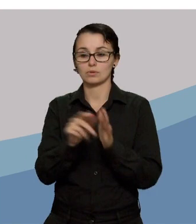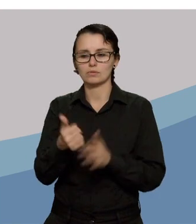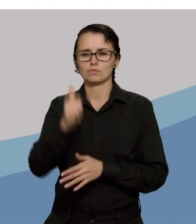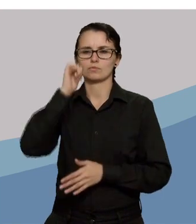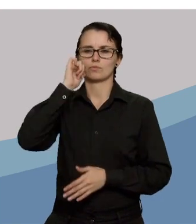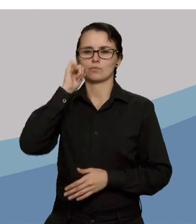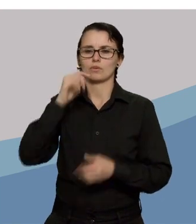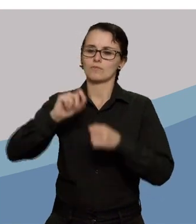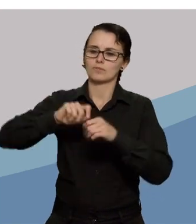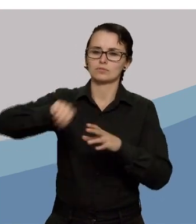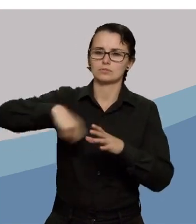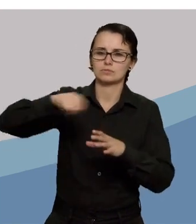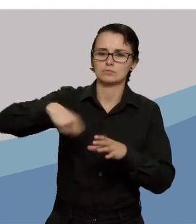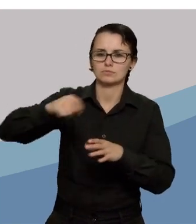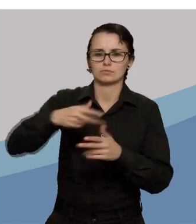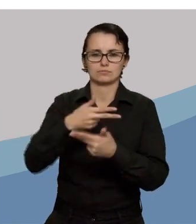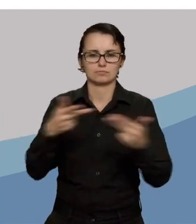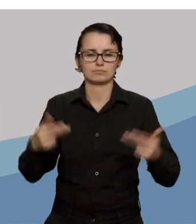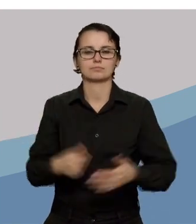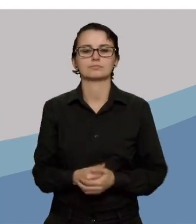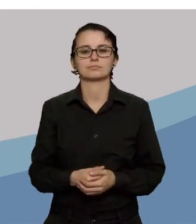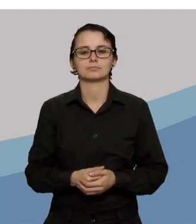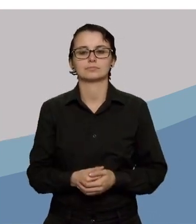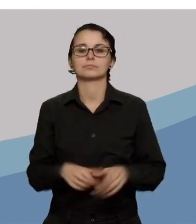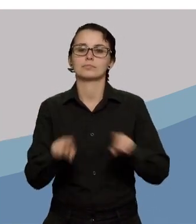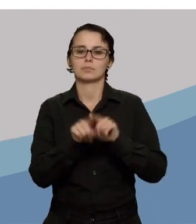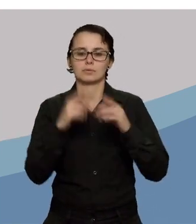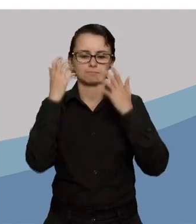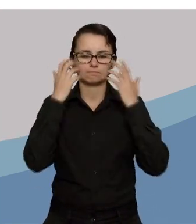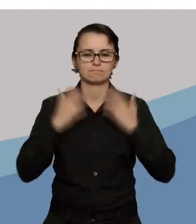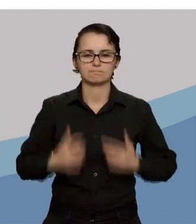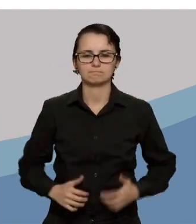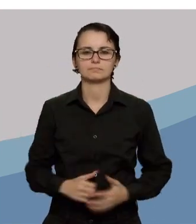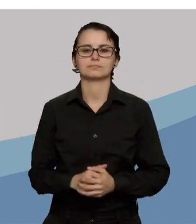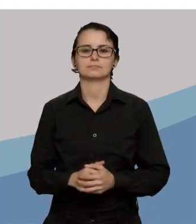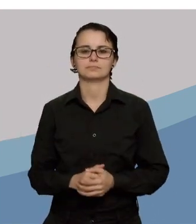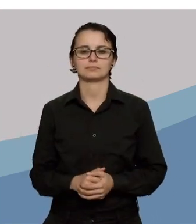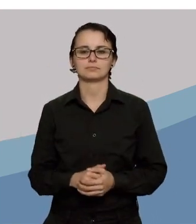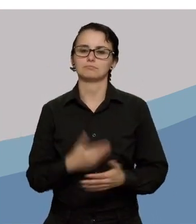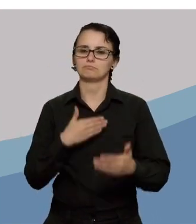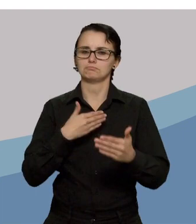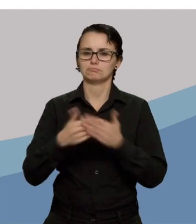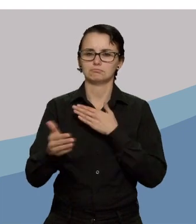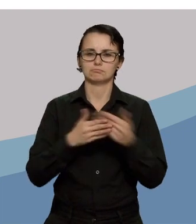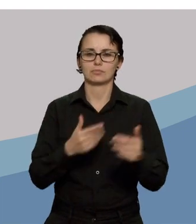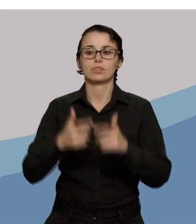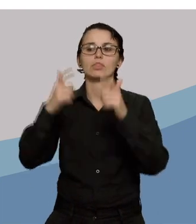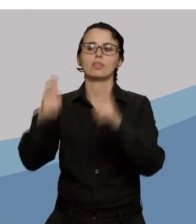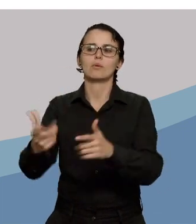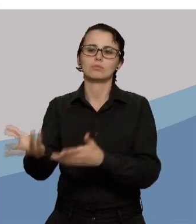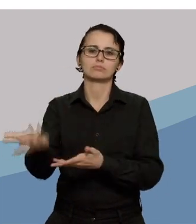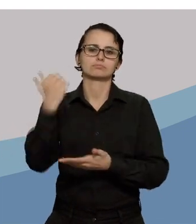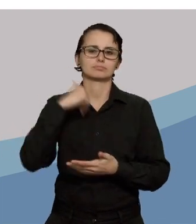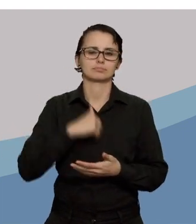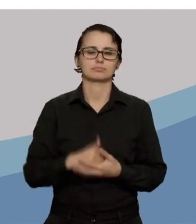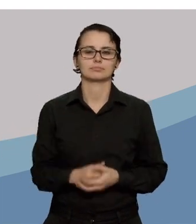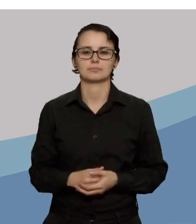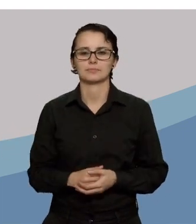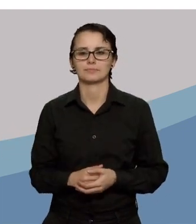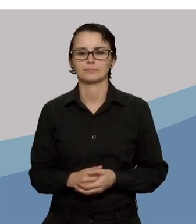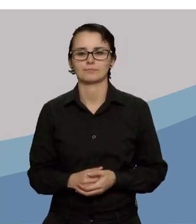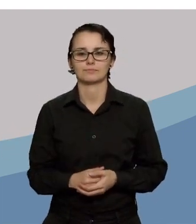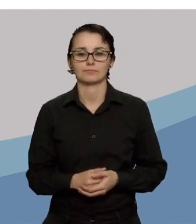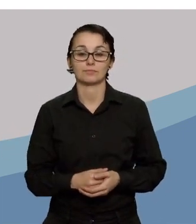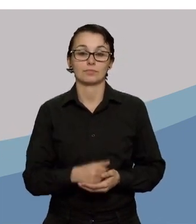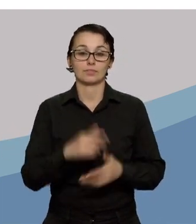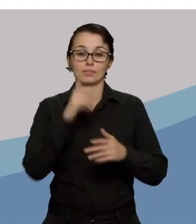preparação e produção de alimentos, e à higiene pessoal, independentemente de sua origem.